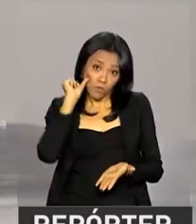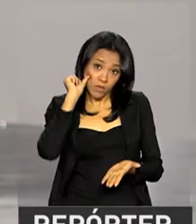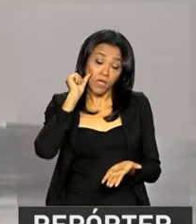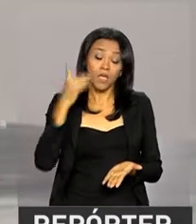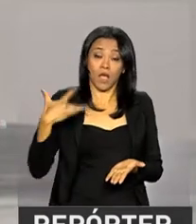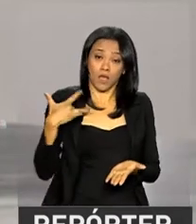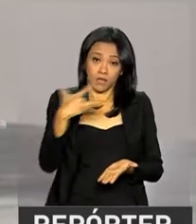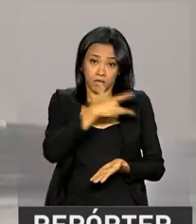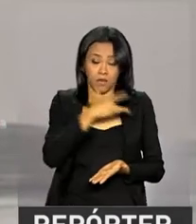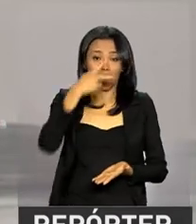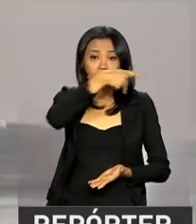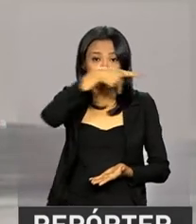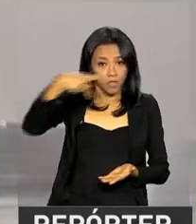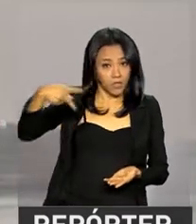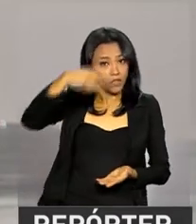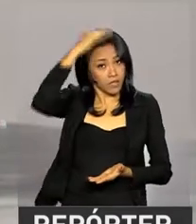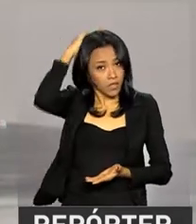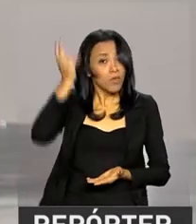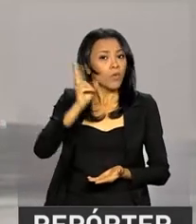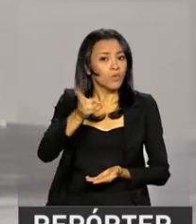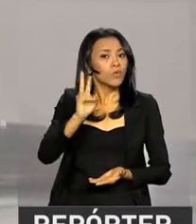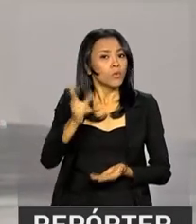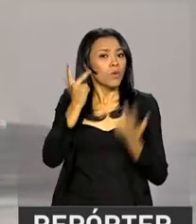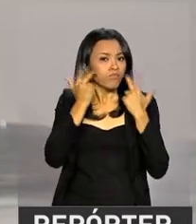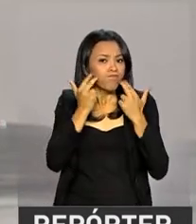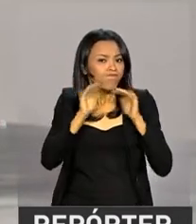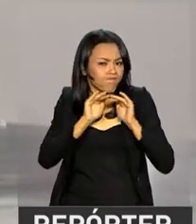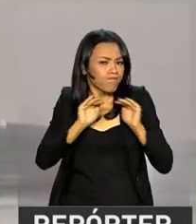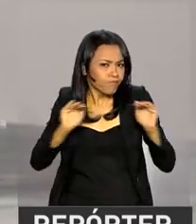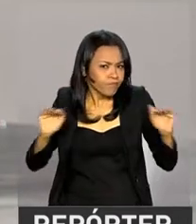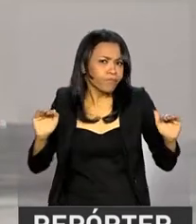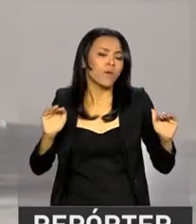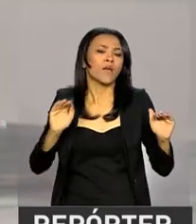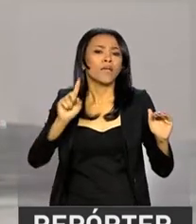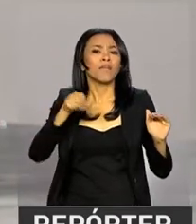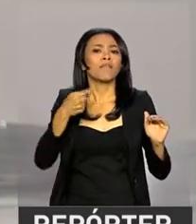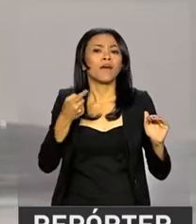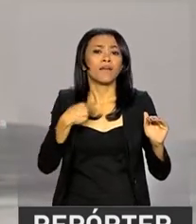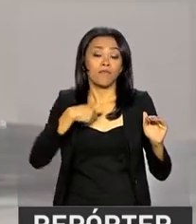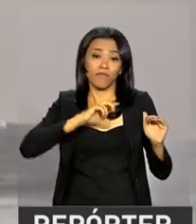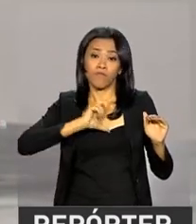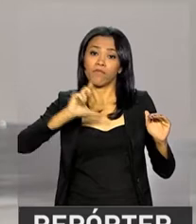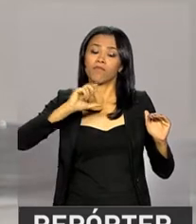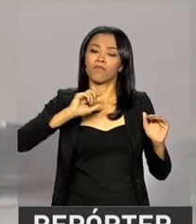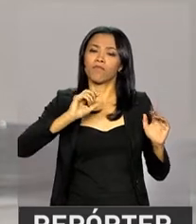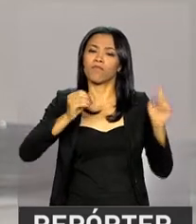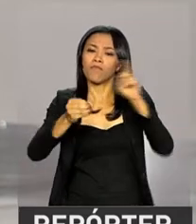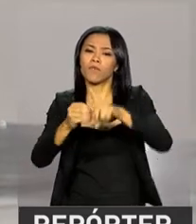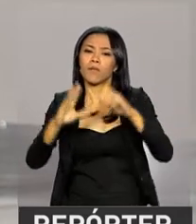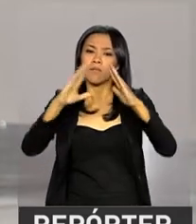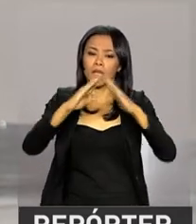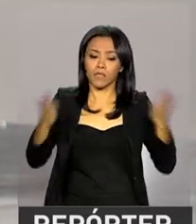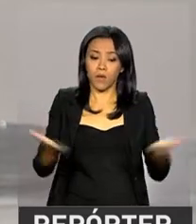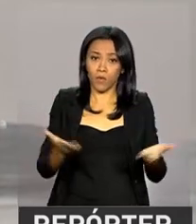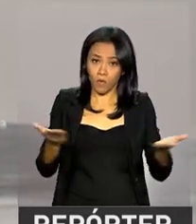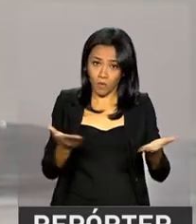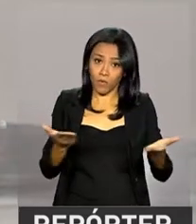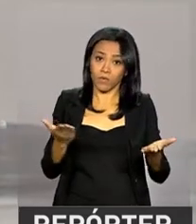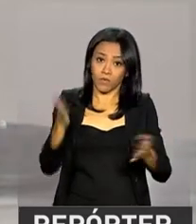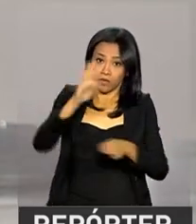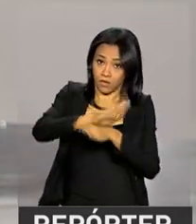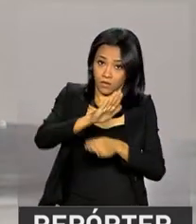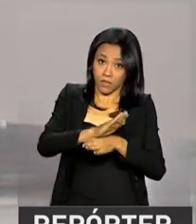de saúde de Michel Temer é estável e que a previsão é de que ele receba alta no início da tarde de hoje. Na noite de